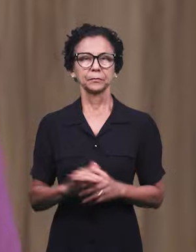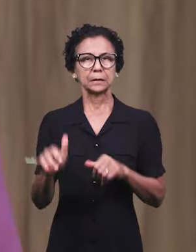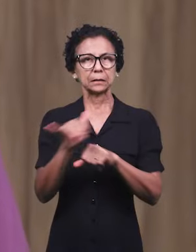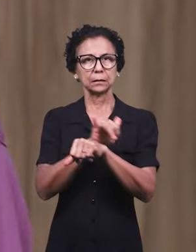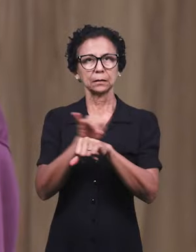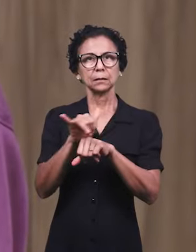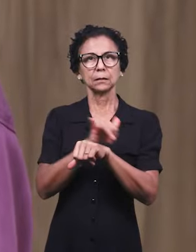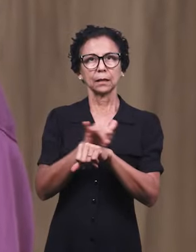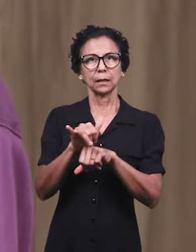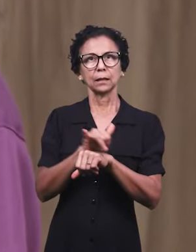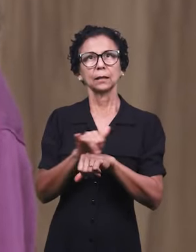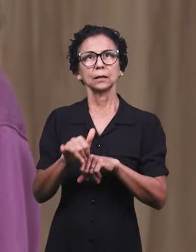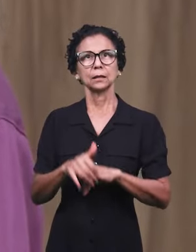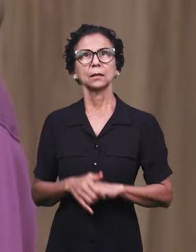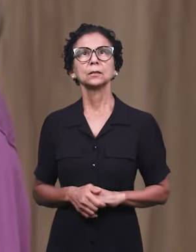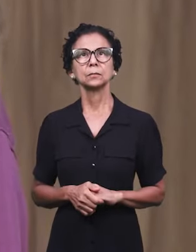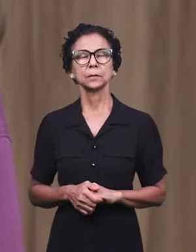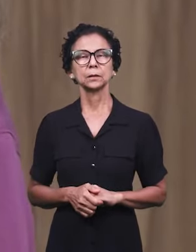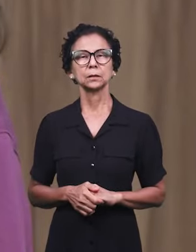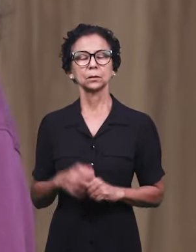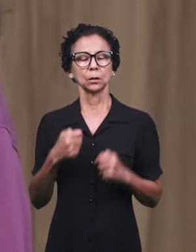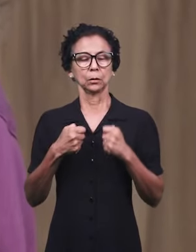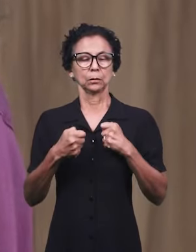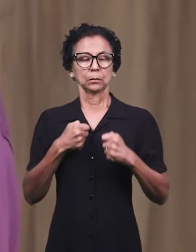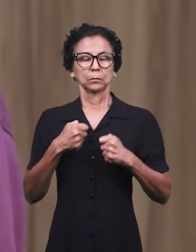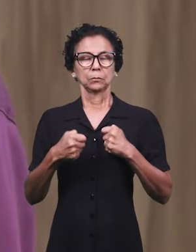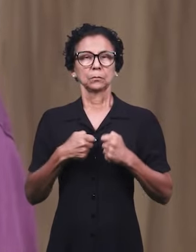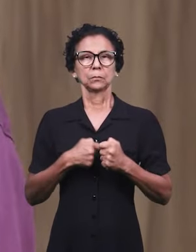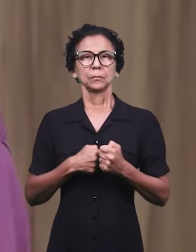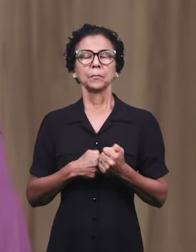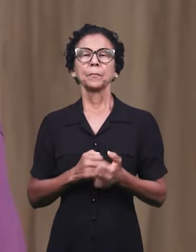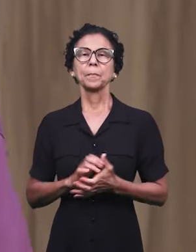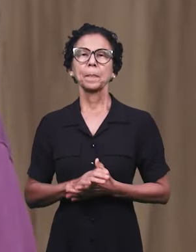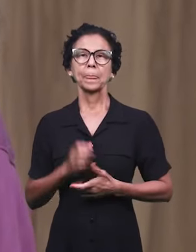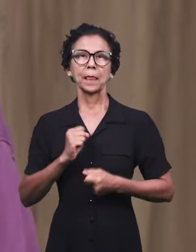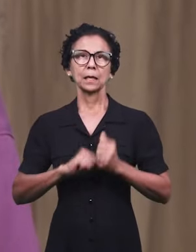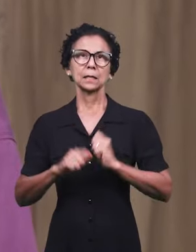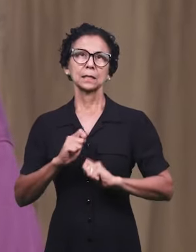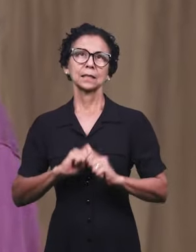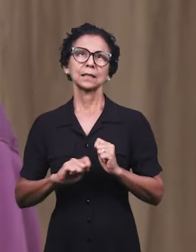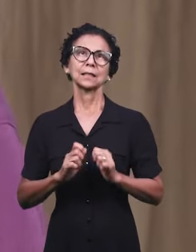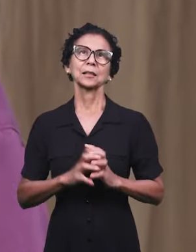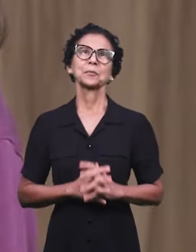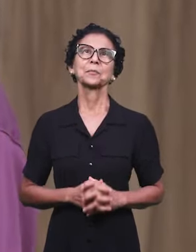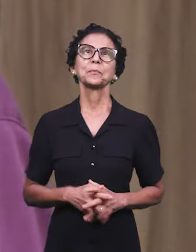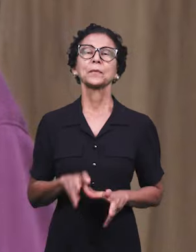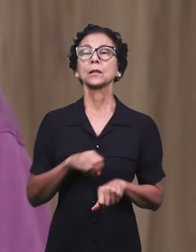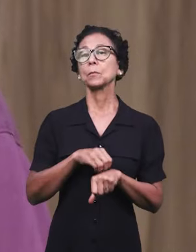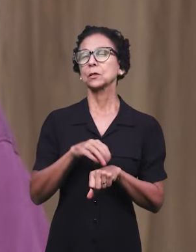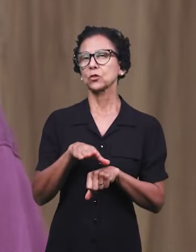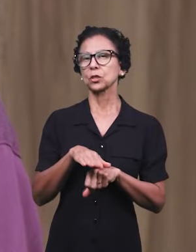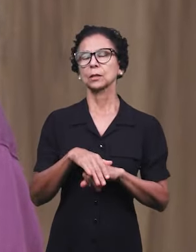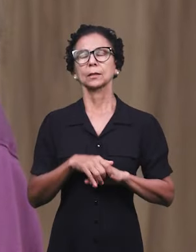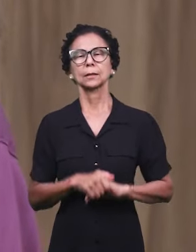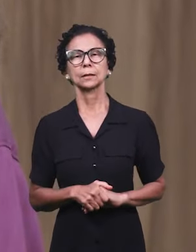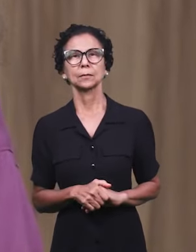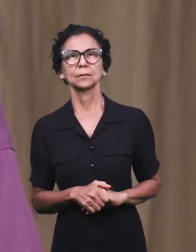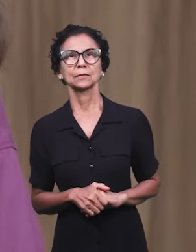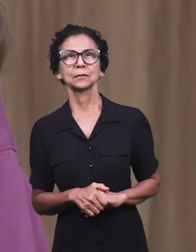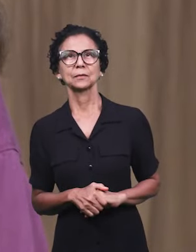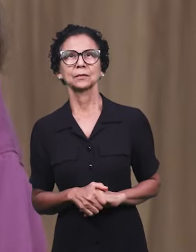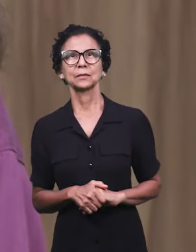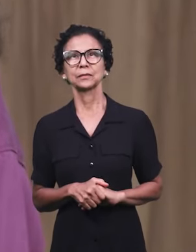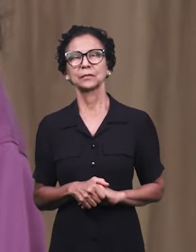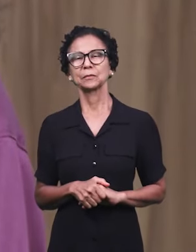técnicas têm muita eficácia para a gente controlar mesmo, né, a ansiedade. Eu vou propor aqui para vocês que